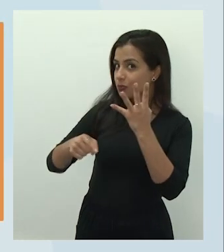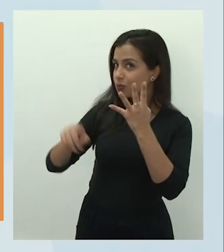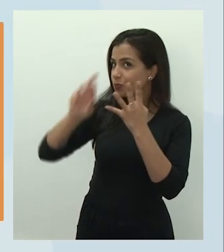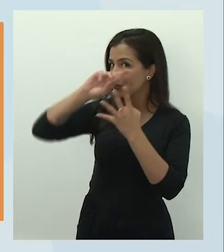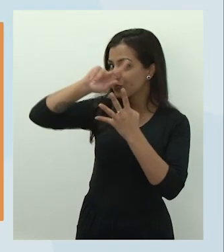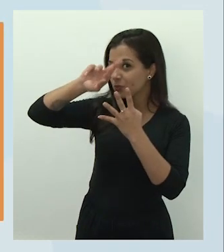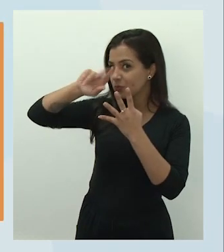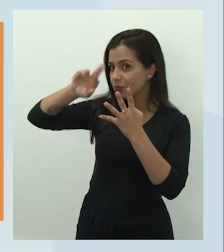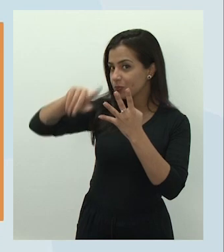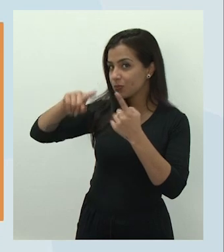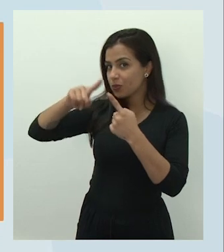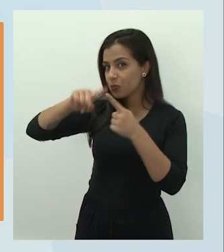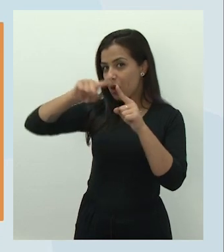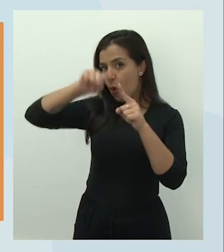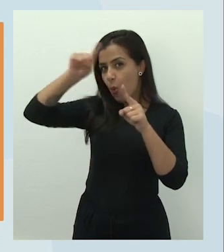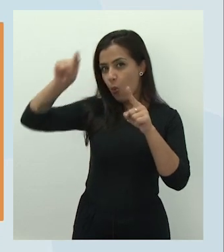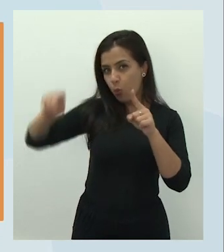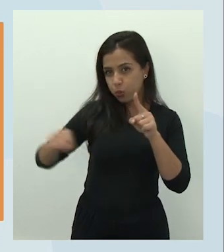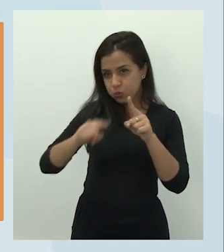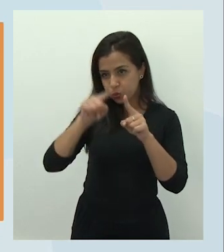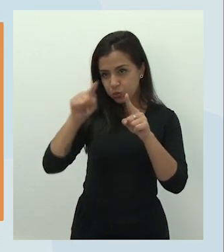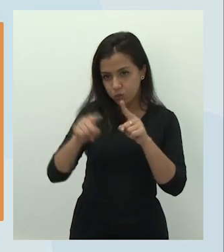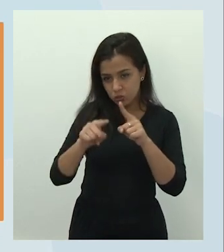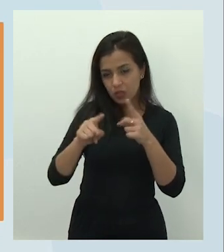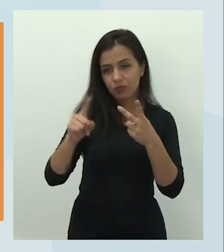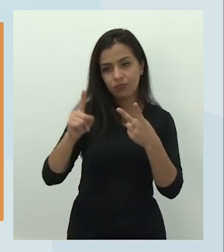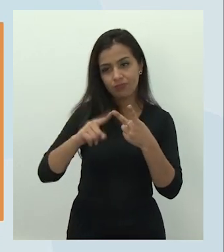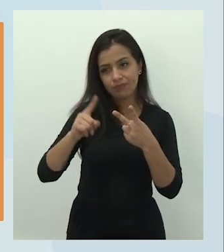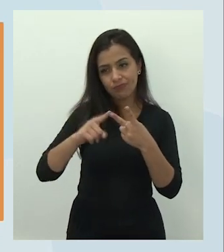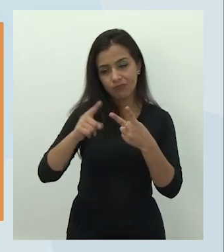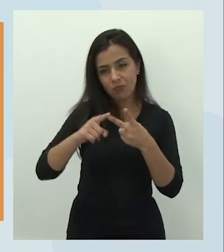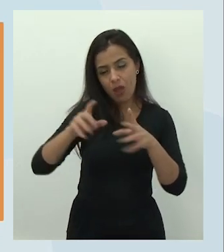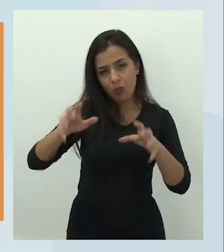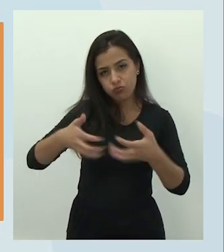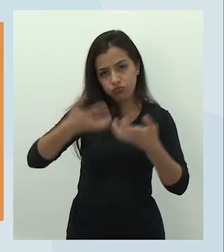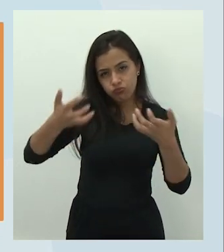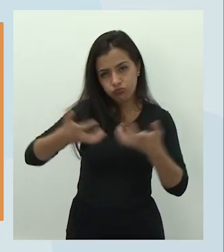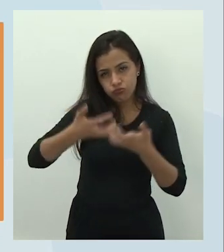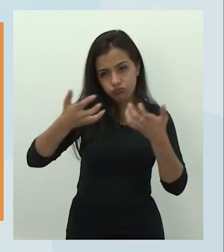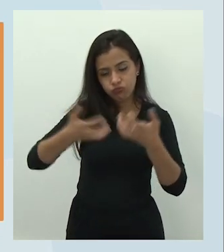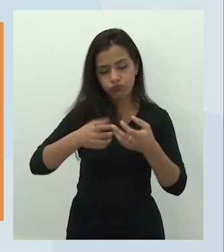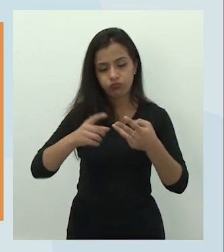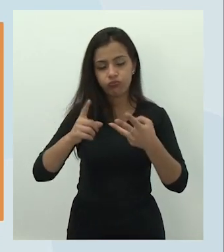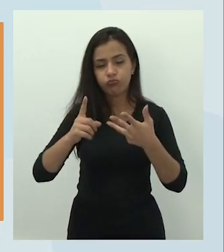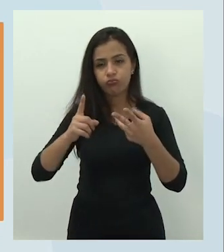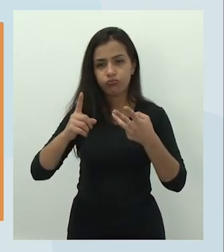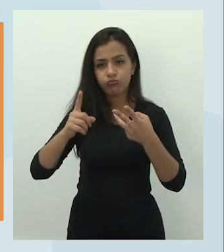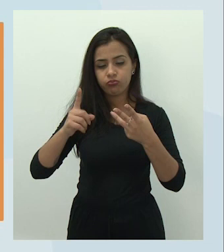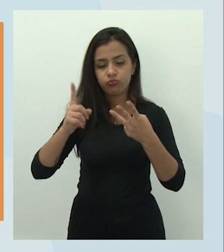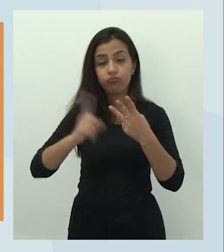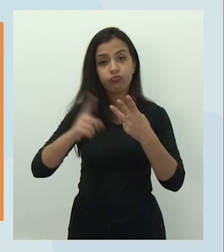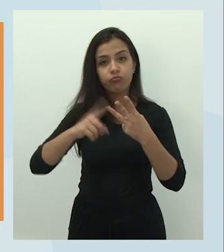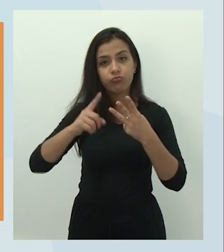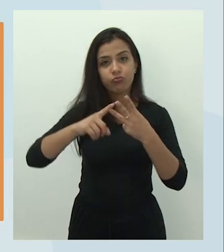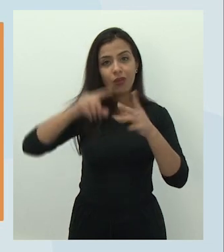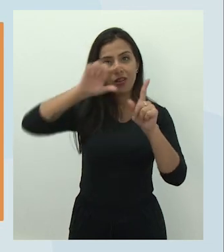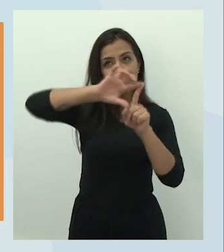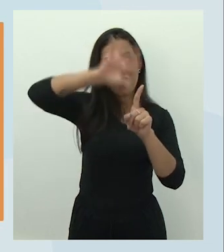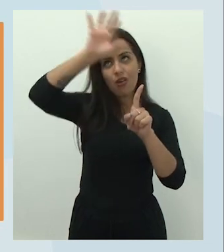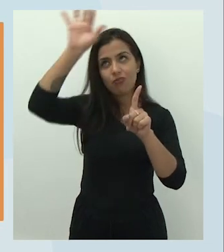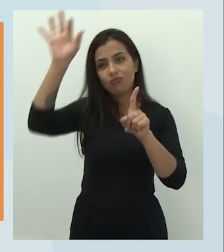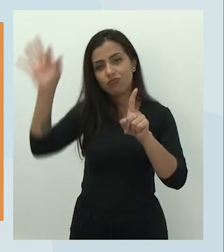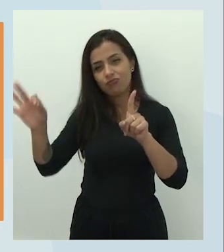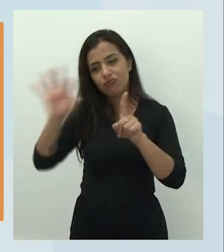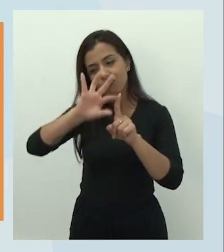gente tem uma concha, tem uma couve-flor, uma folha de samambaia e um